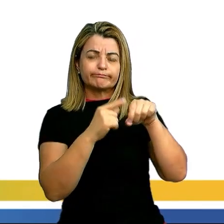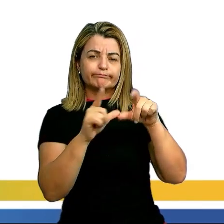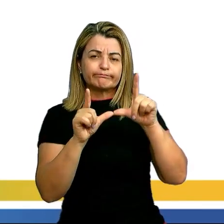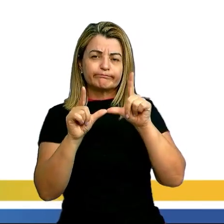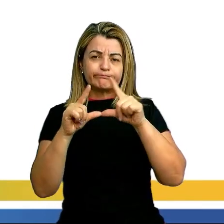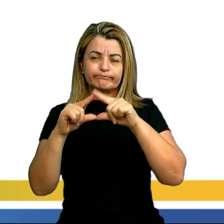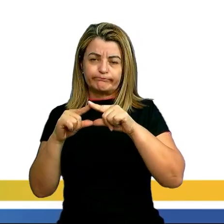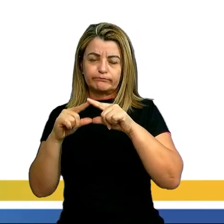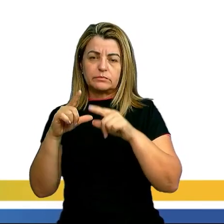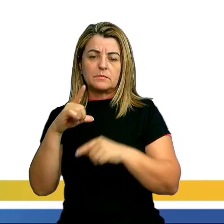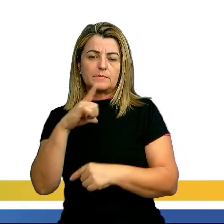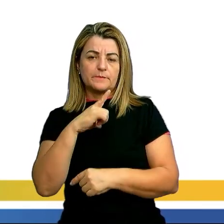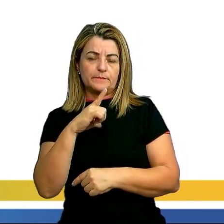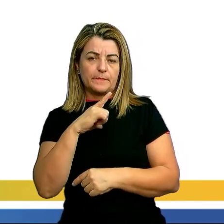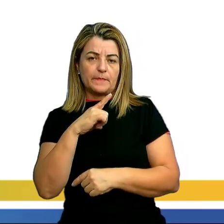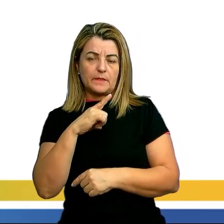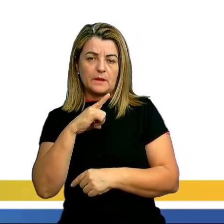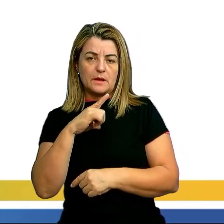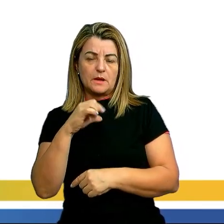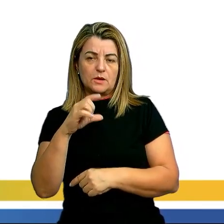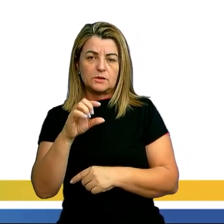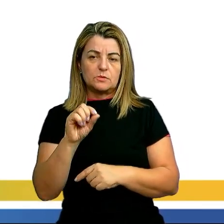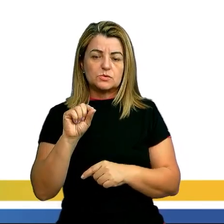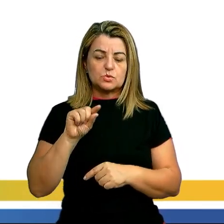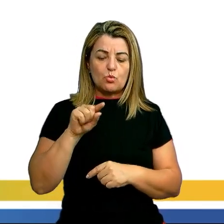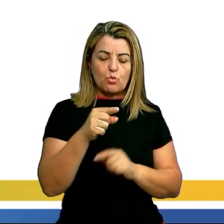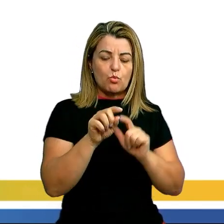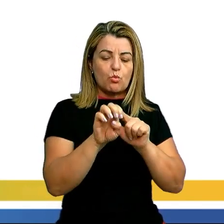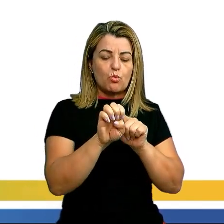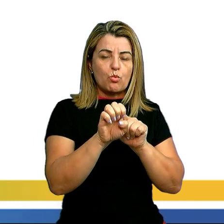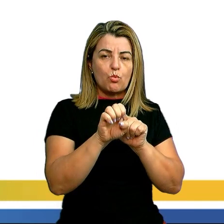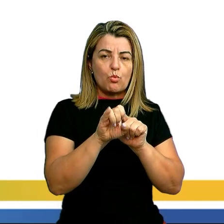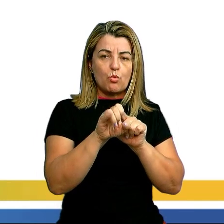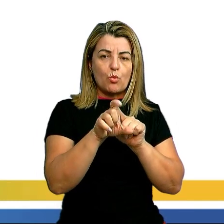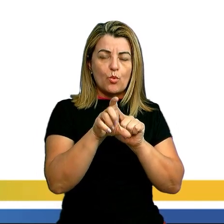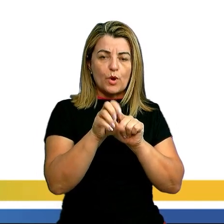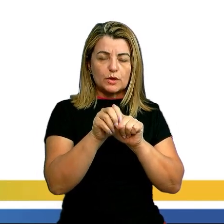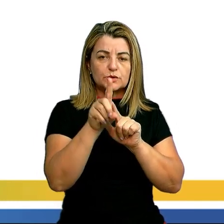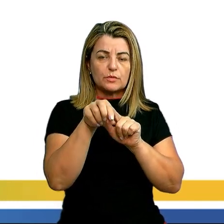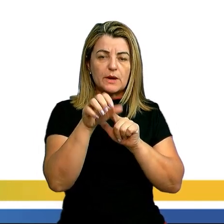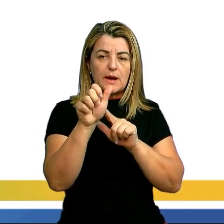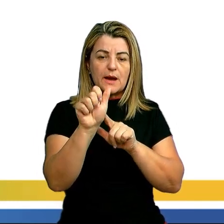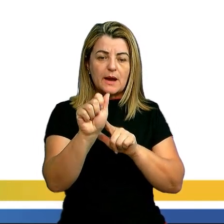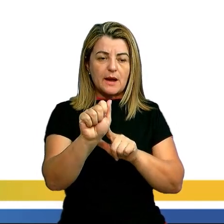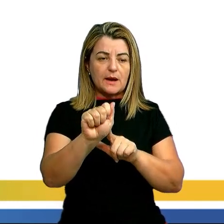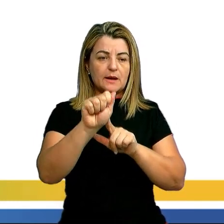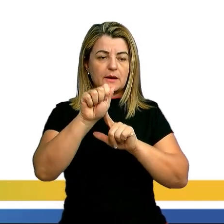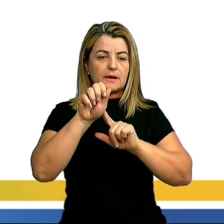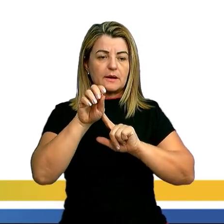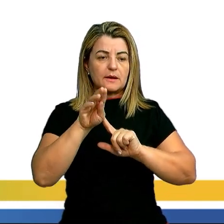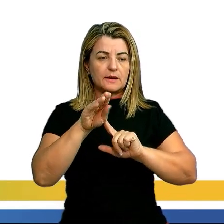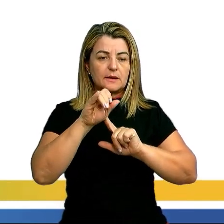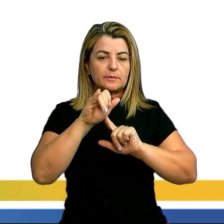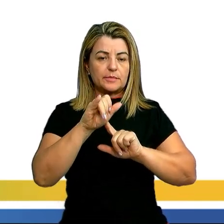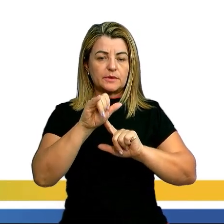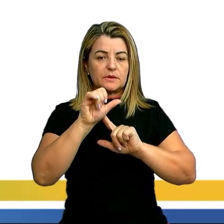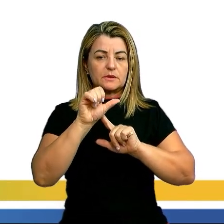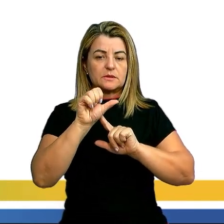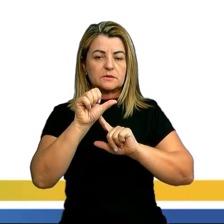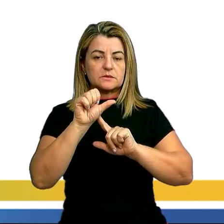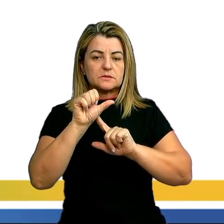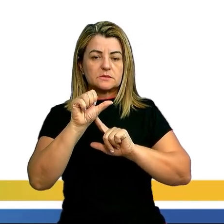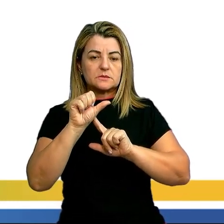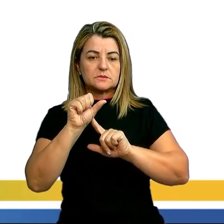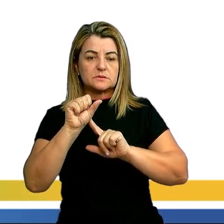perpendiculares entre si. O eixo horizontal é chamado de eixo das abscissas e o eixo vertical é chamado de eixo